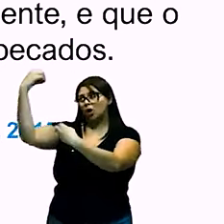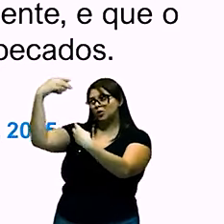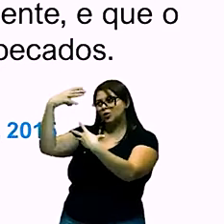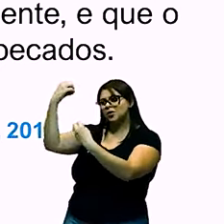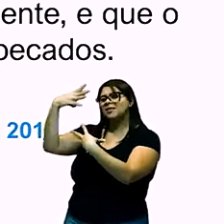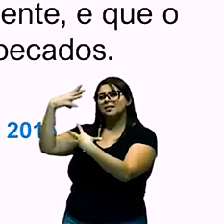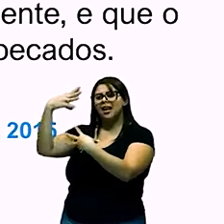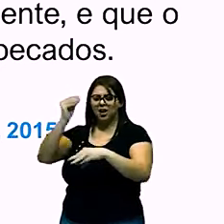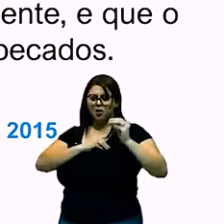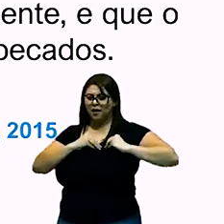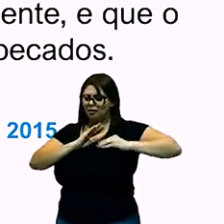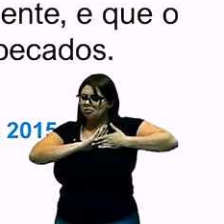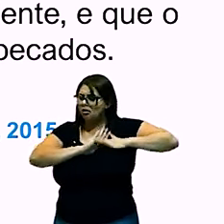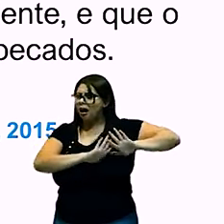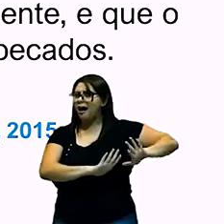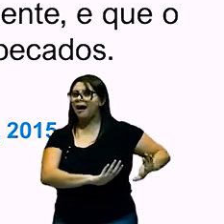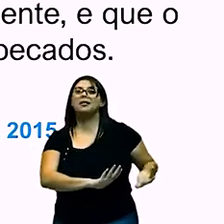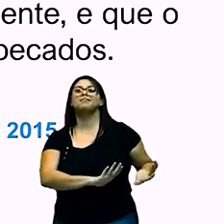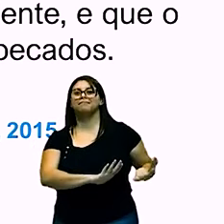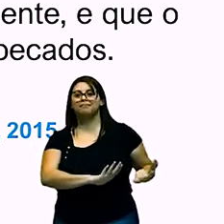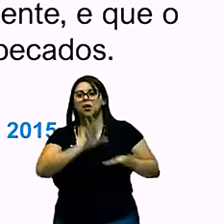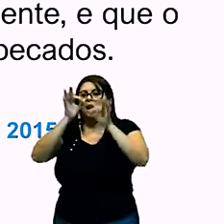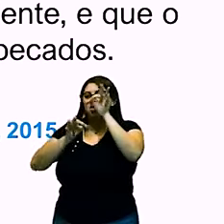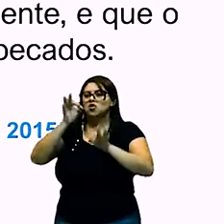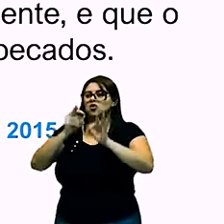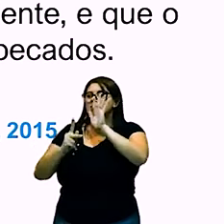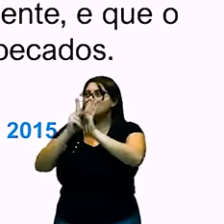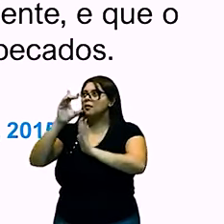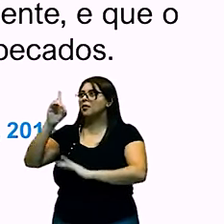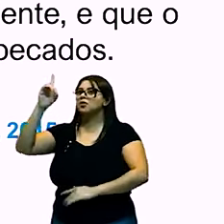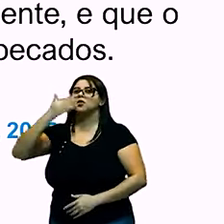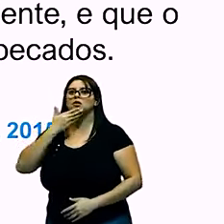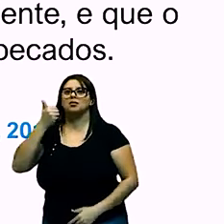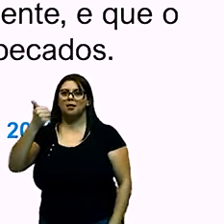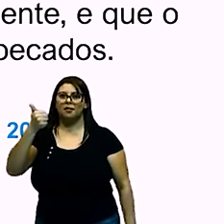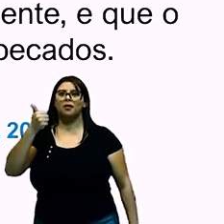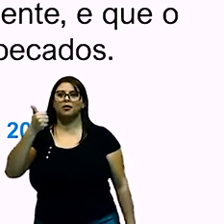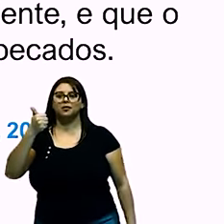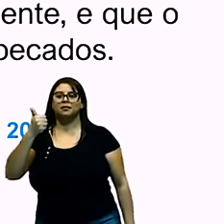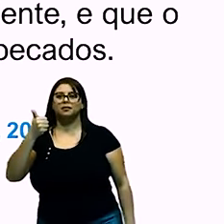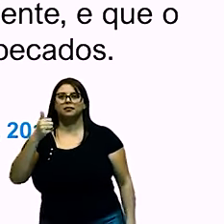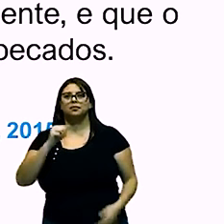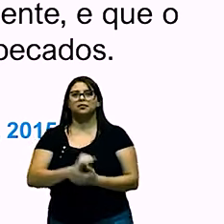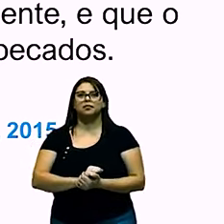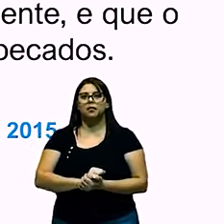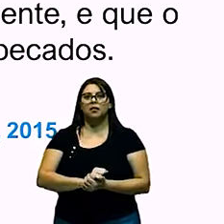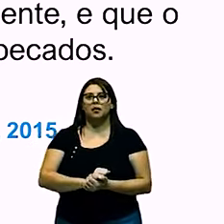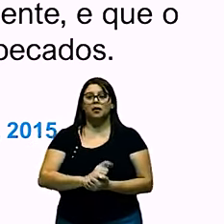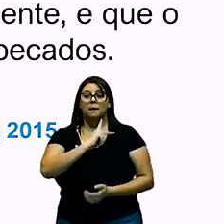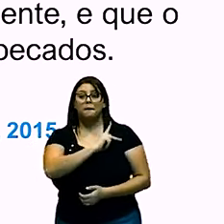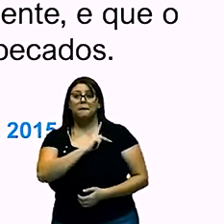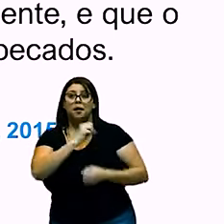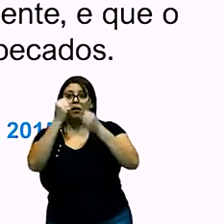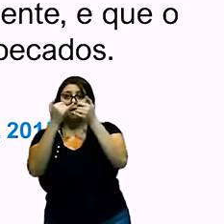da justiça e do juízo. Este favor de Deus, por meio do trabalhar do Espírito Santo em nós. Paulo diz,